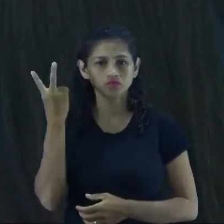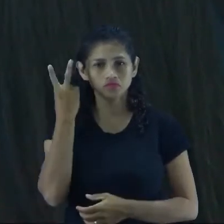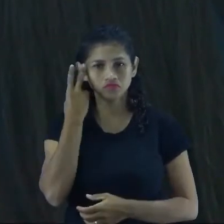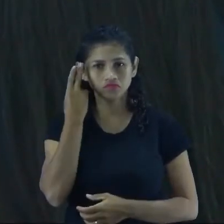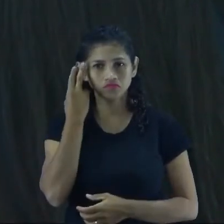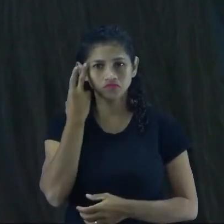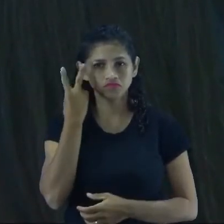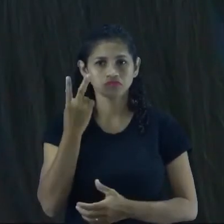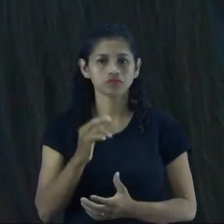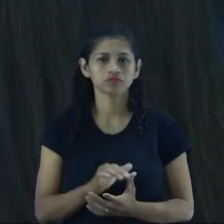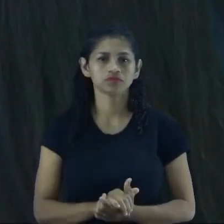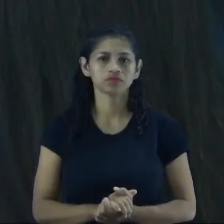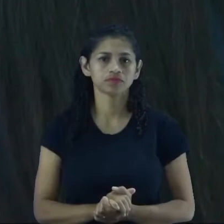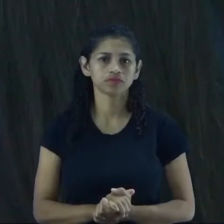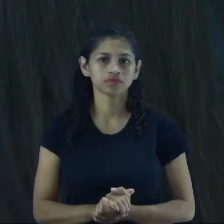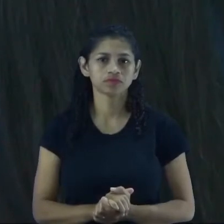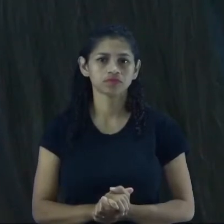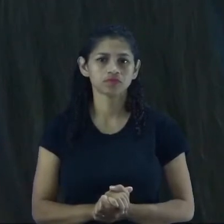naturais